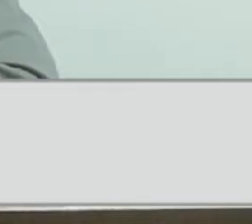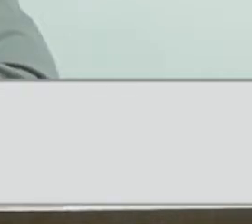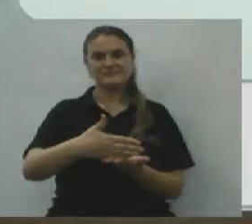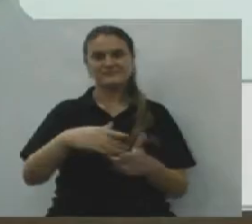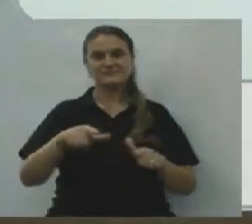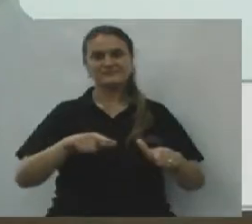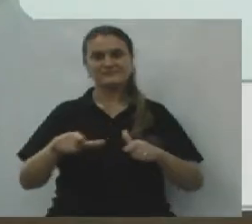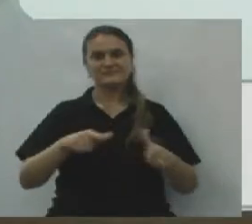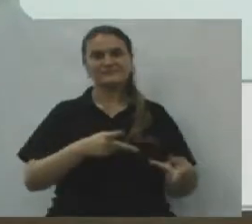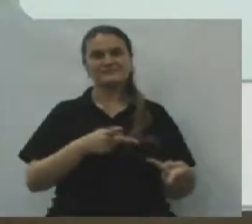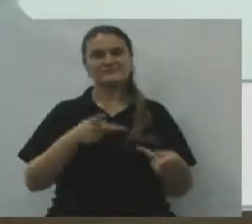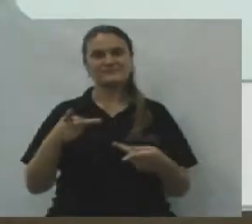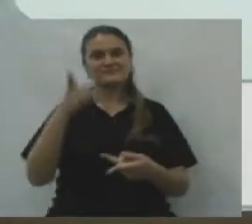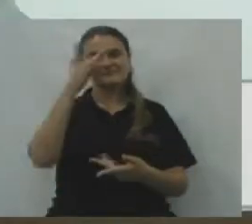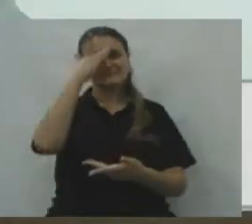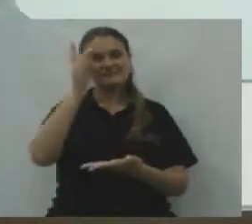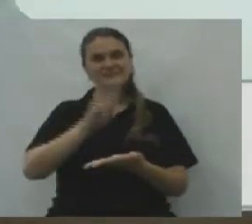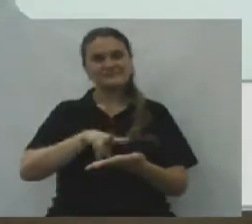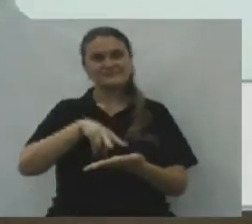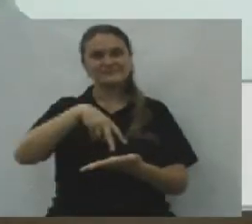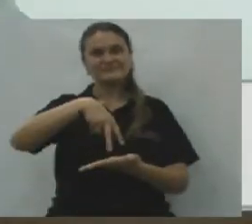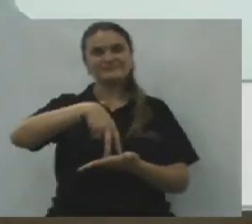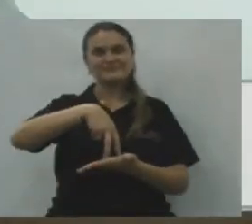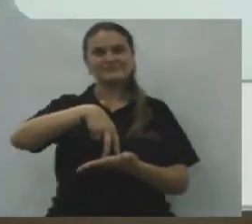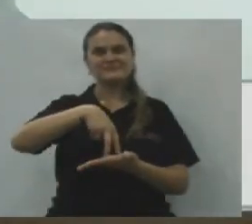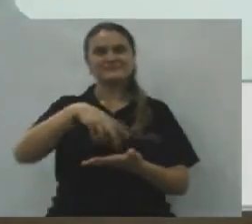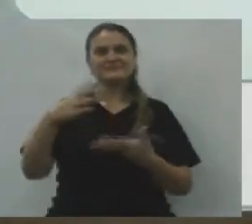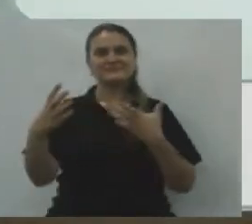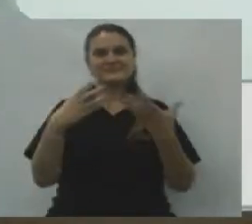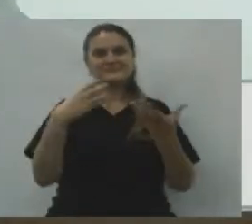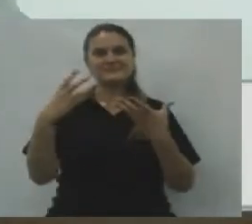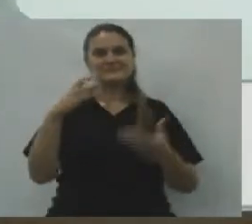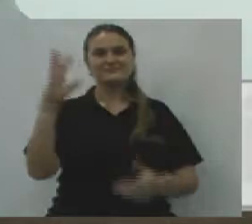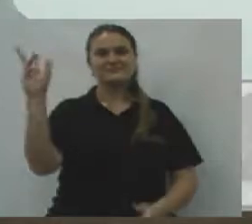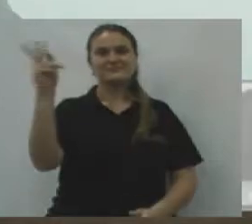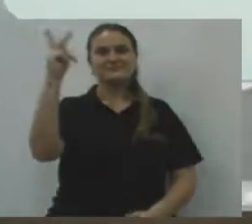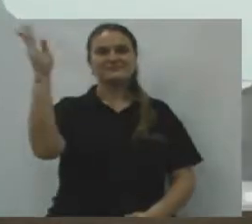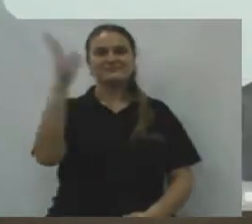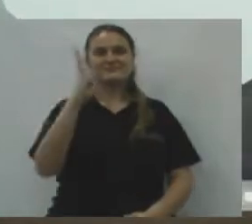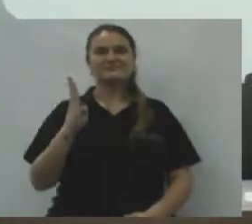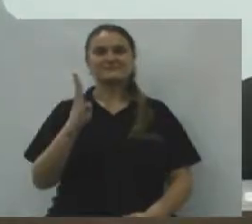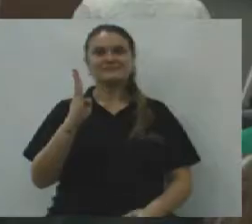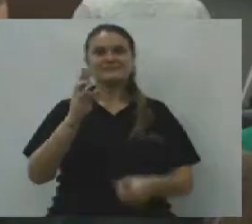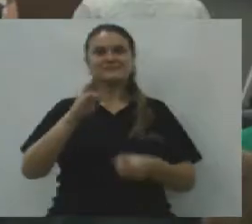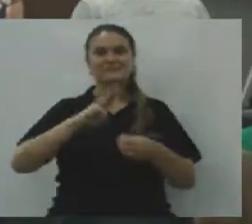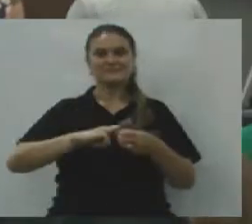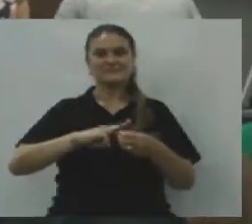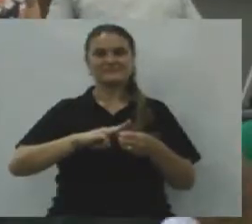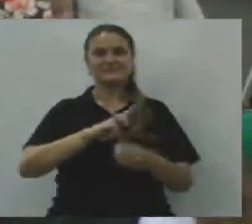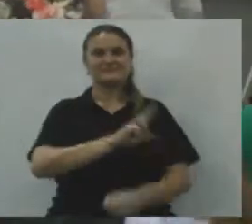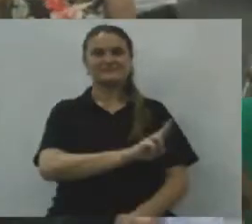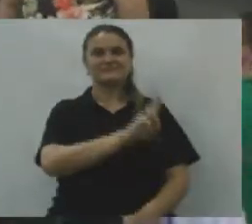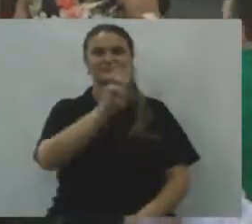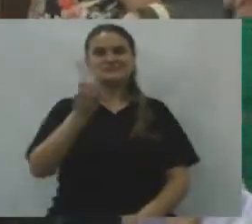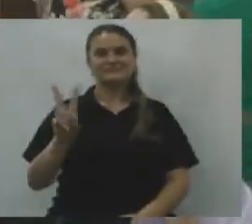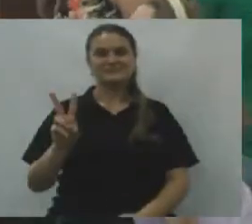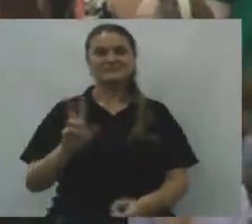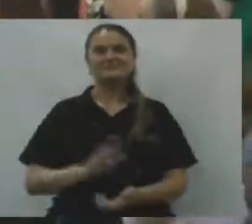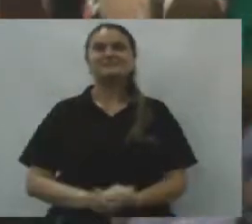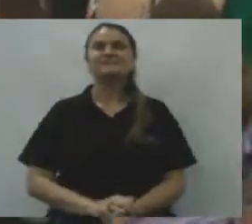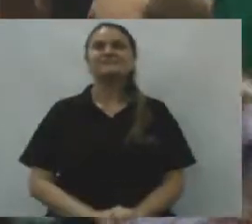os trabalhos, convidamos a todos para que, em pé, cantemos o hino do município de União da Vitória.